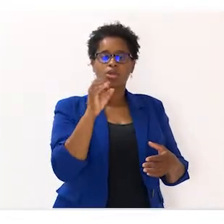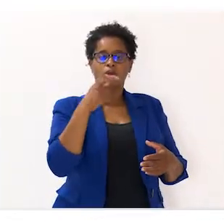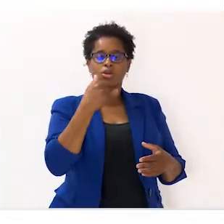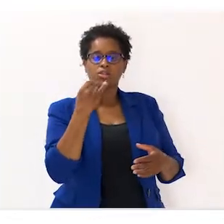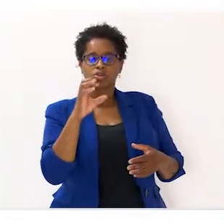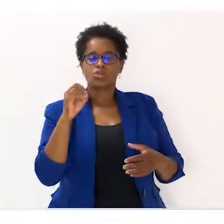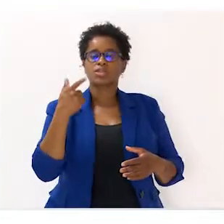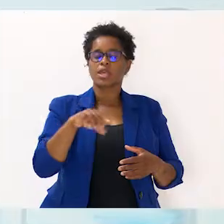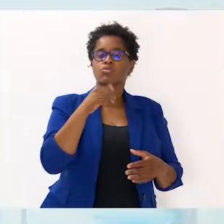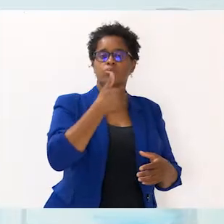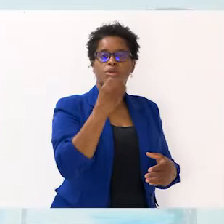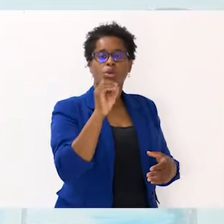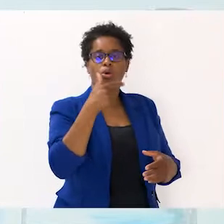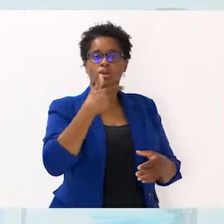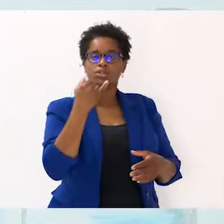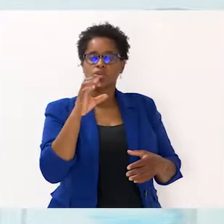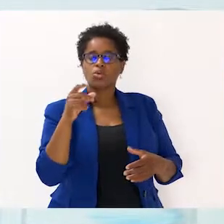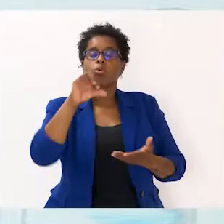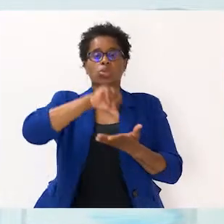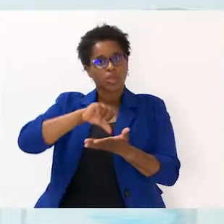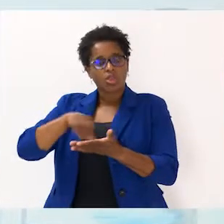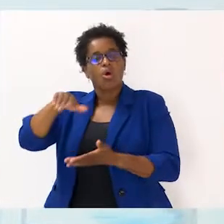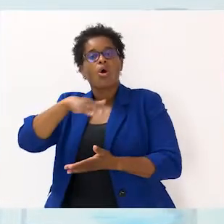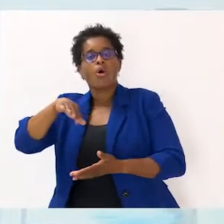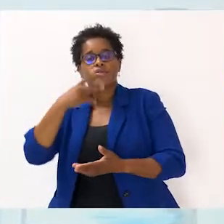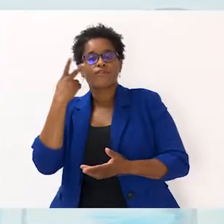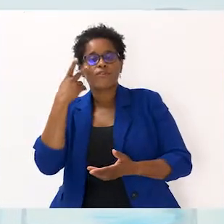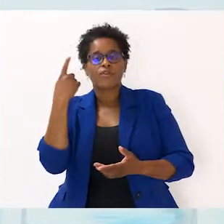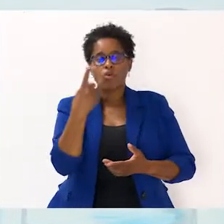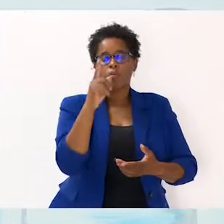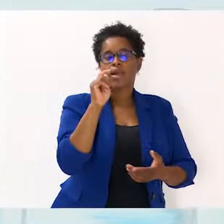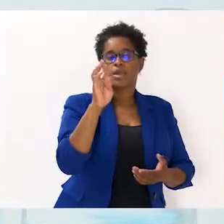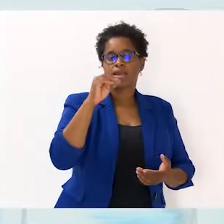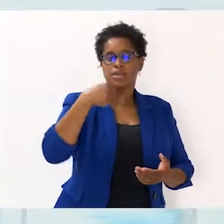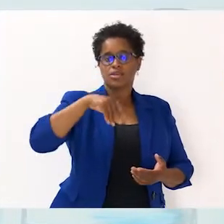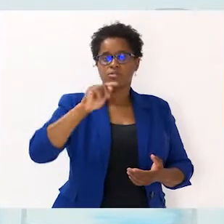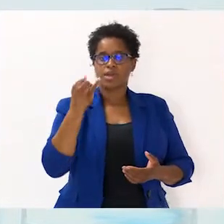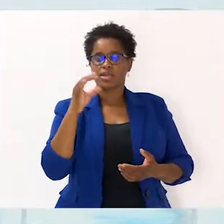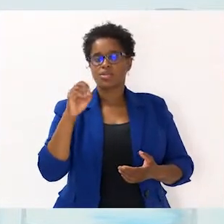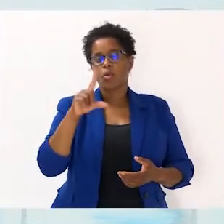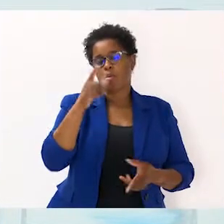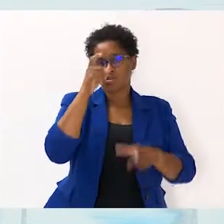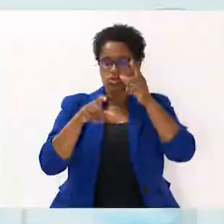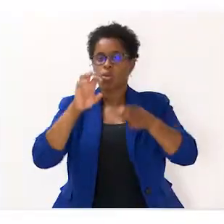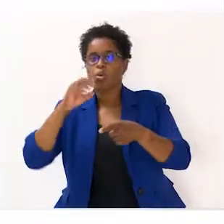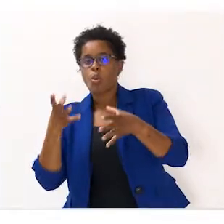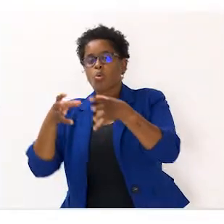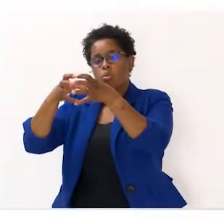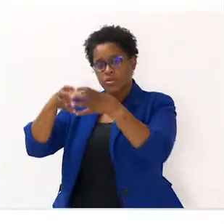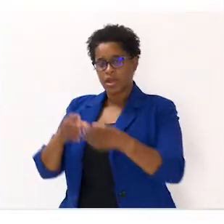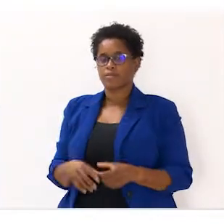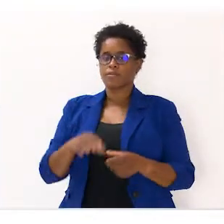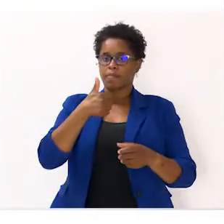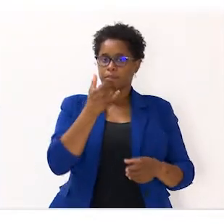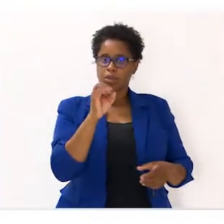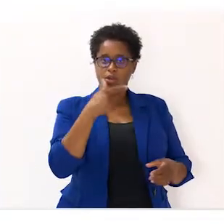biótipo, que é o território onde vive uma espécie, ou uma população, ou uma comunidade. O biótipo